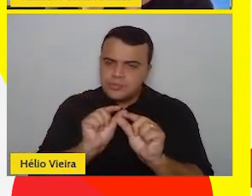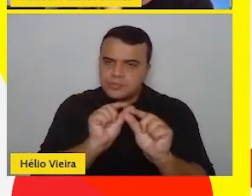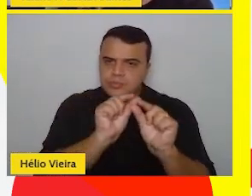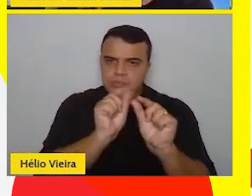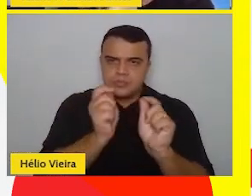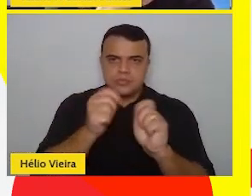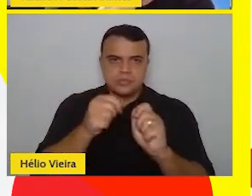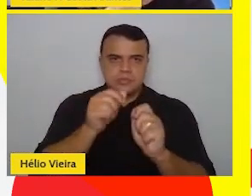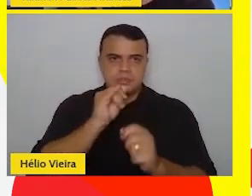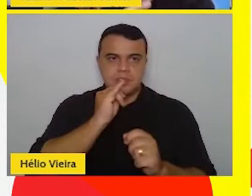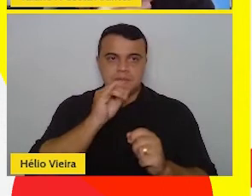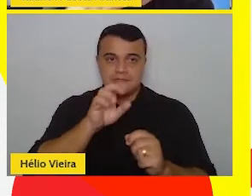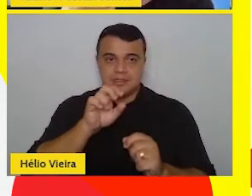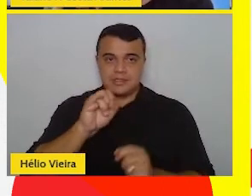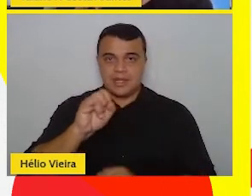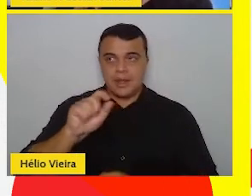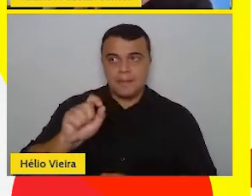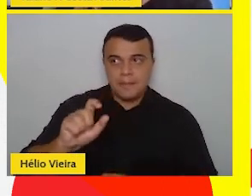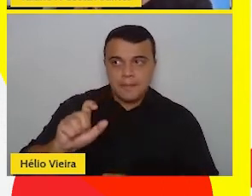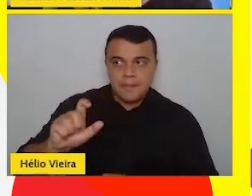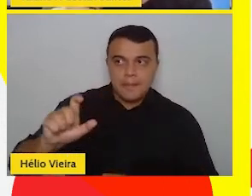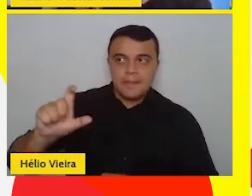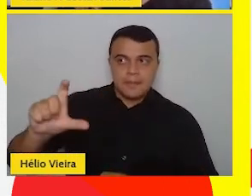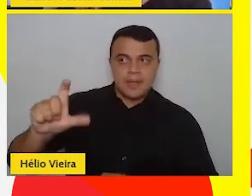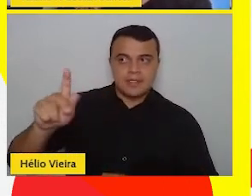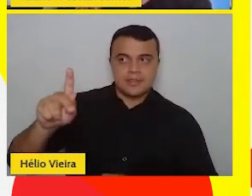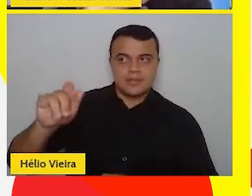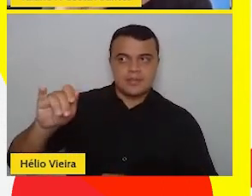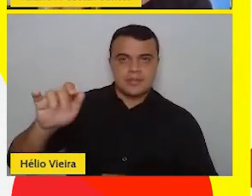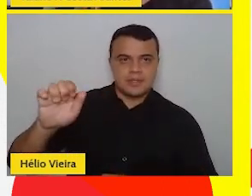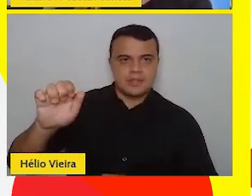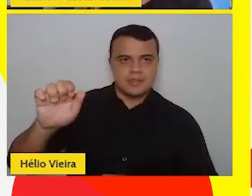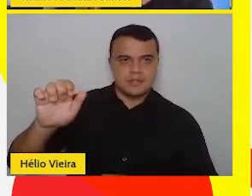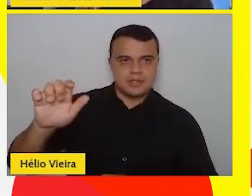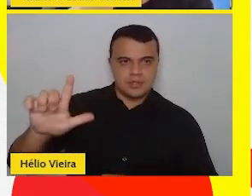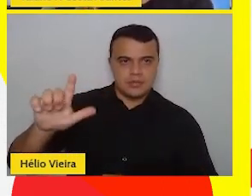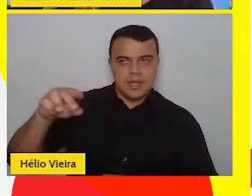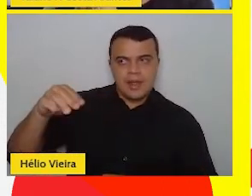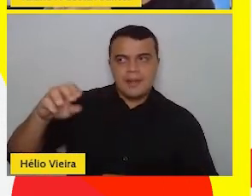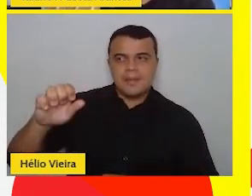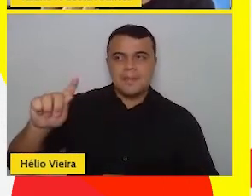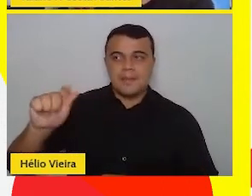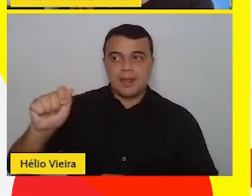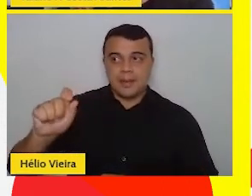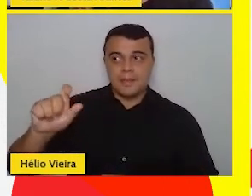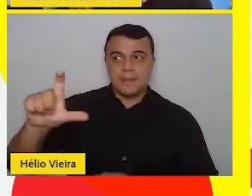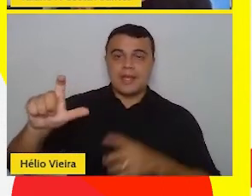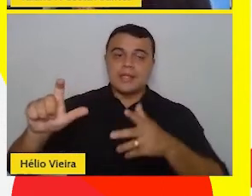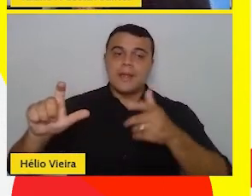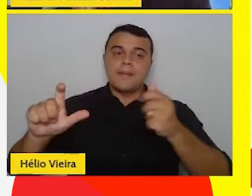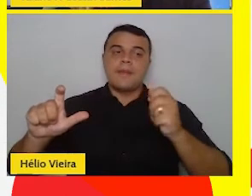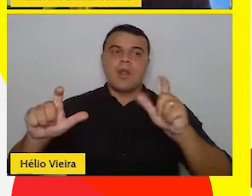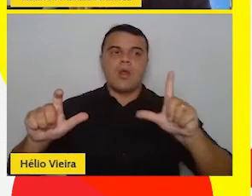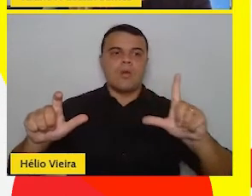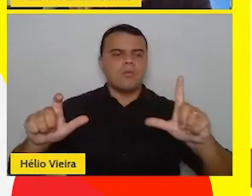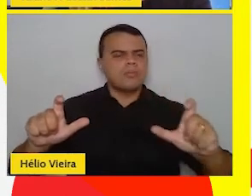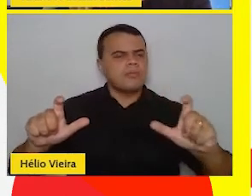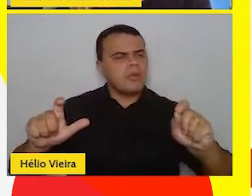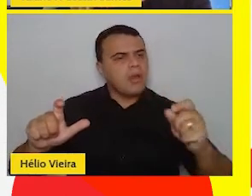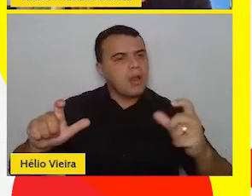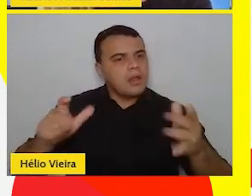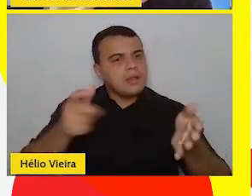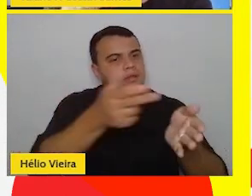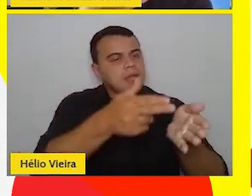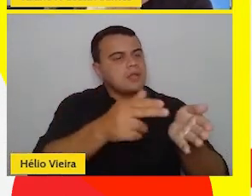imagem. Então, quanto mais pixels, quanto mais megapixels, mais definição tem uma